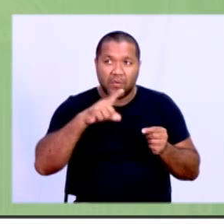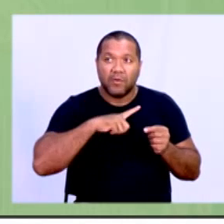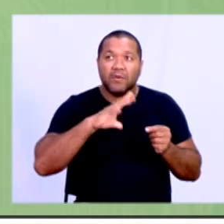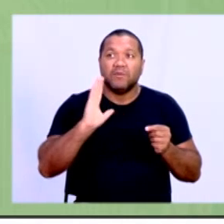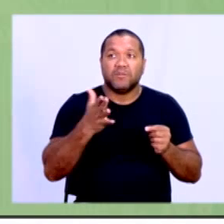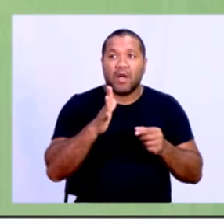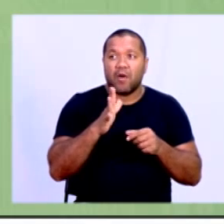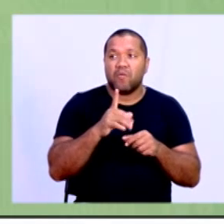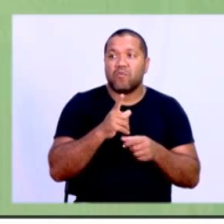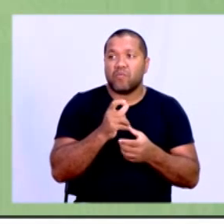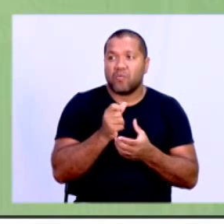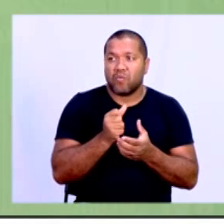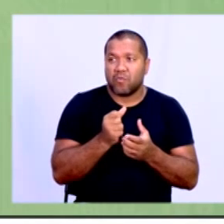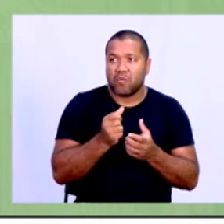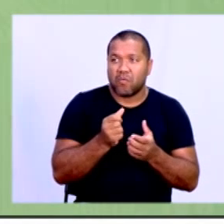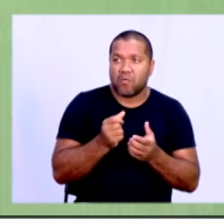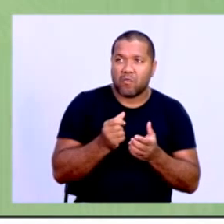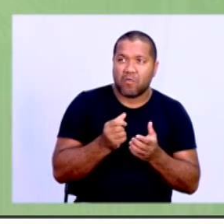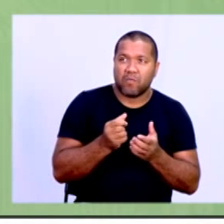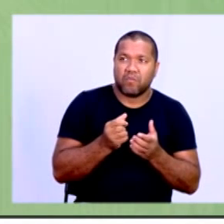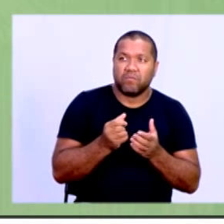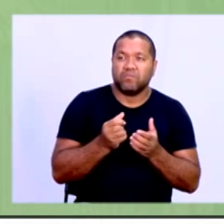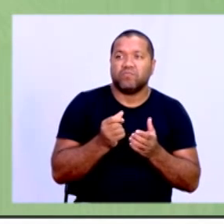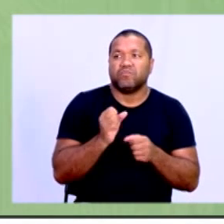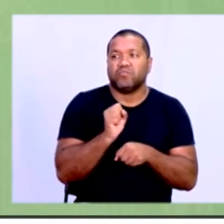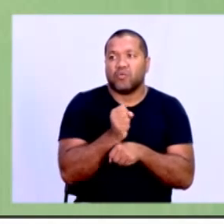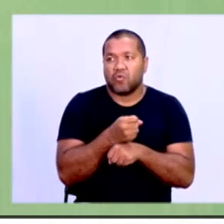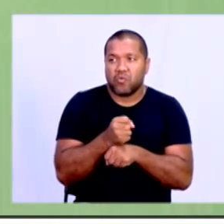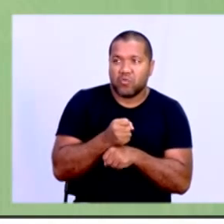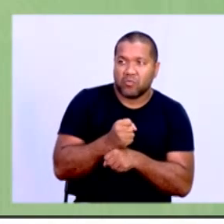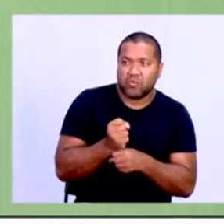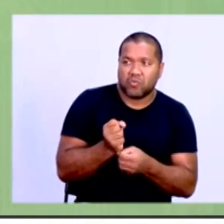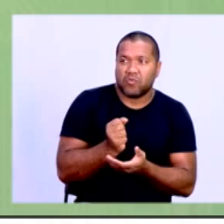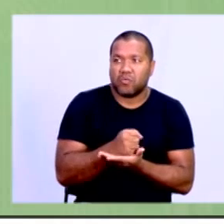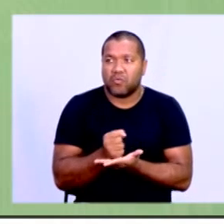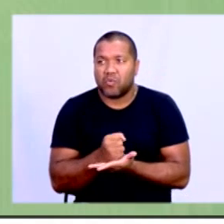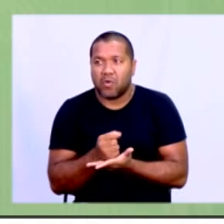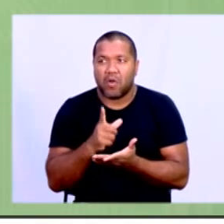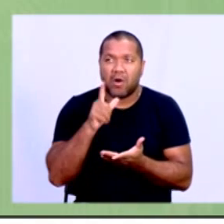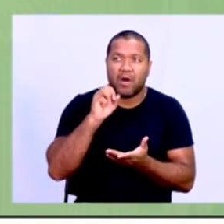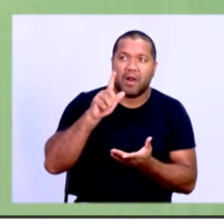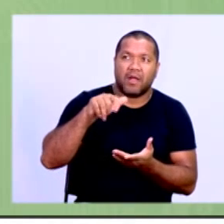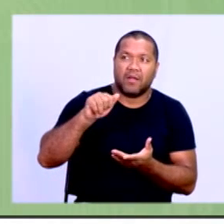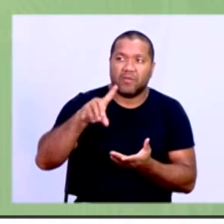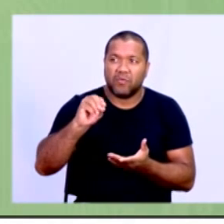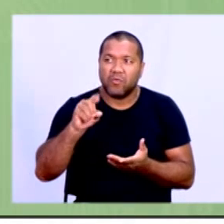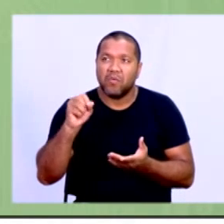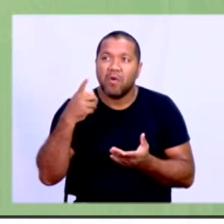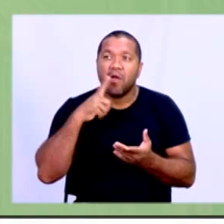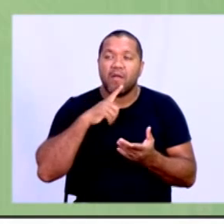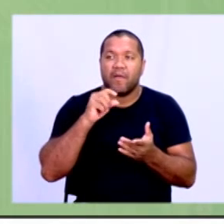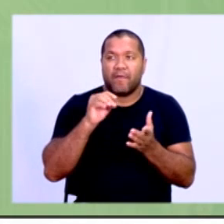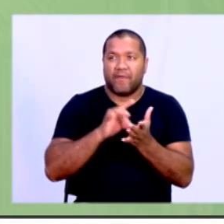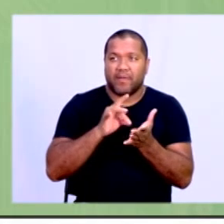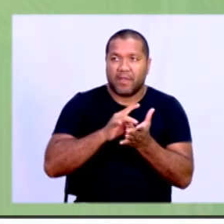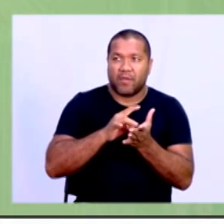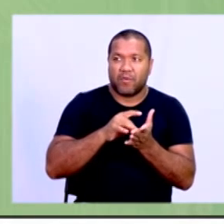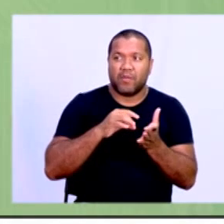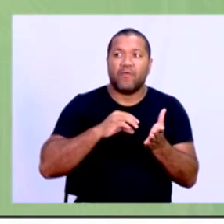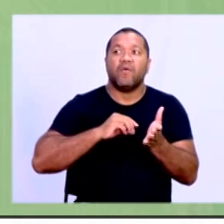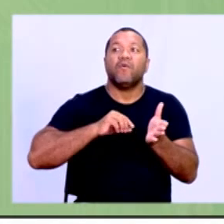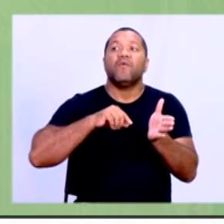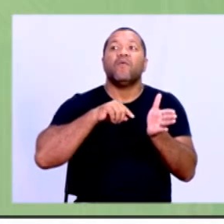controlador, na verdade, quando eu envio uma requisição, uma solicitação para a minha página, o